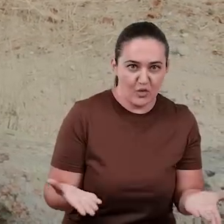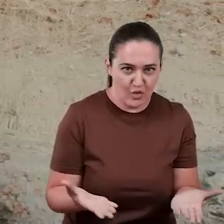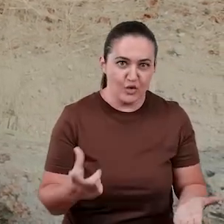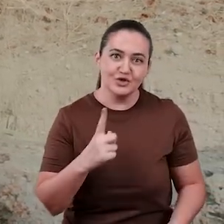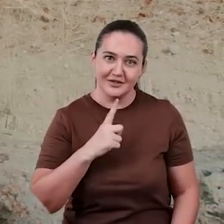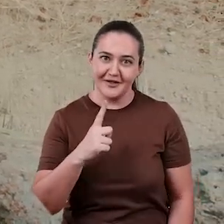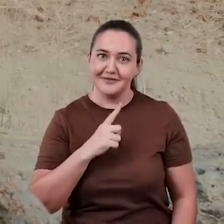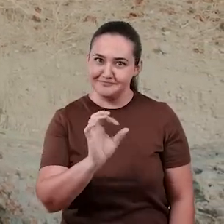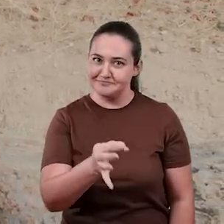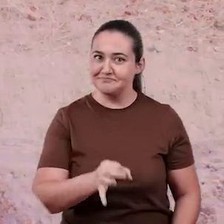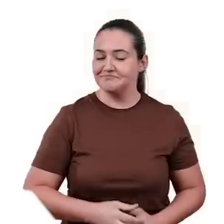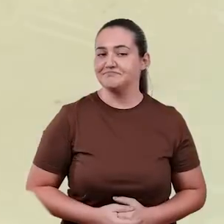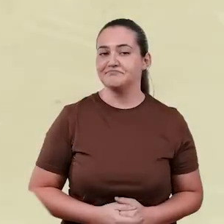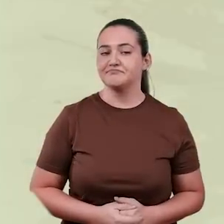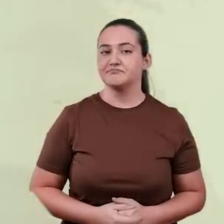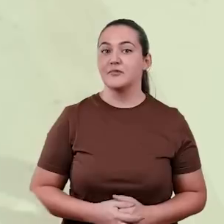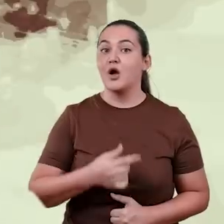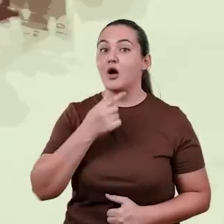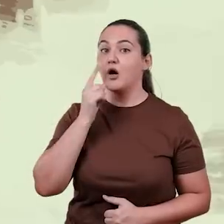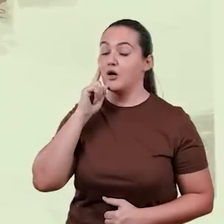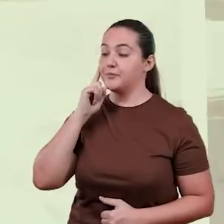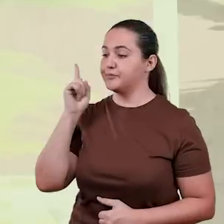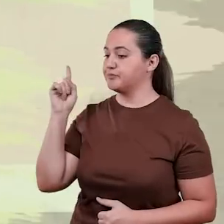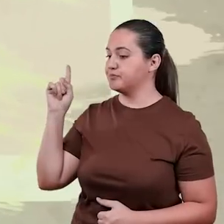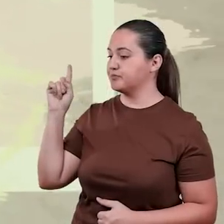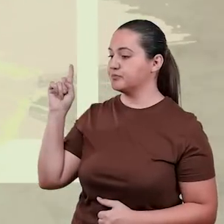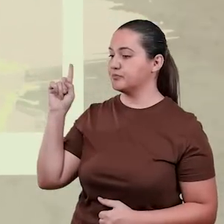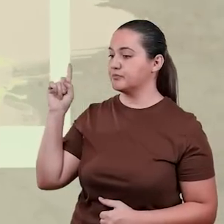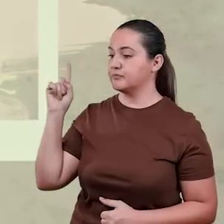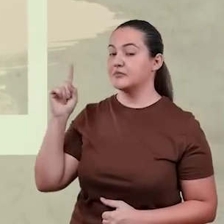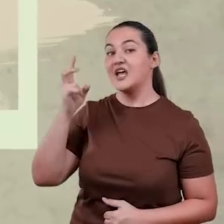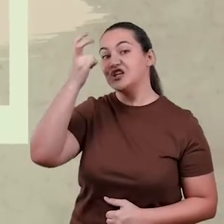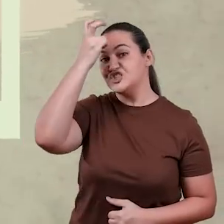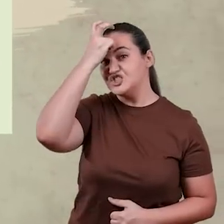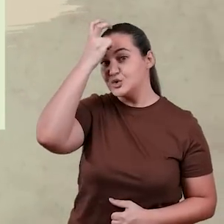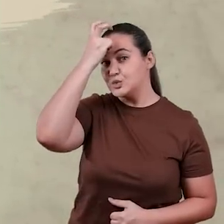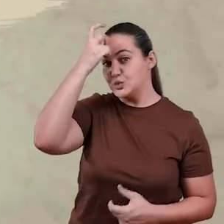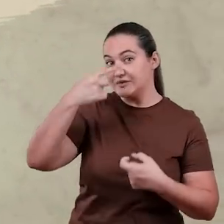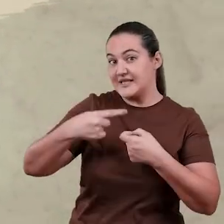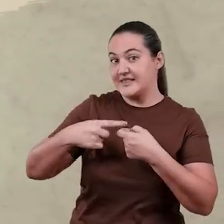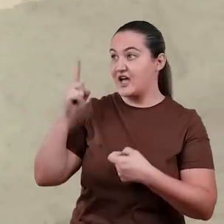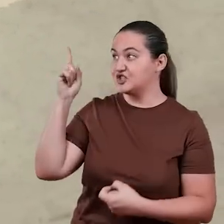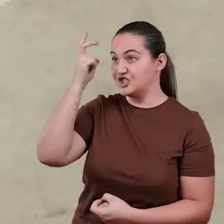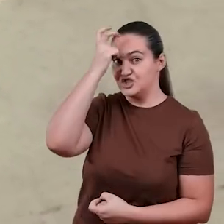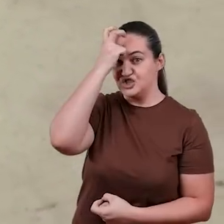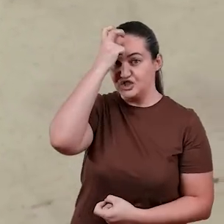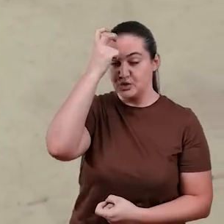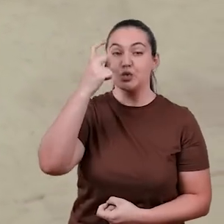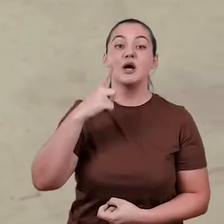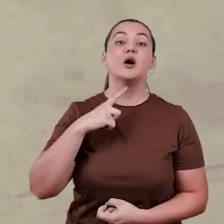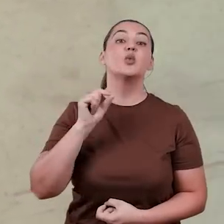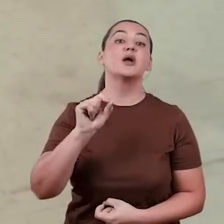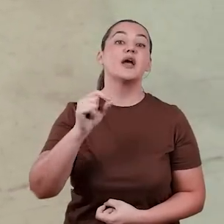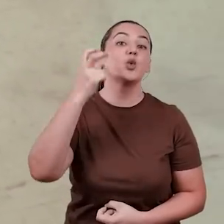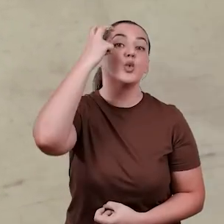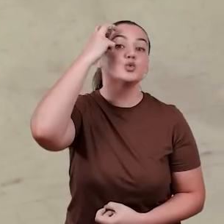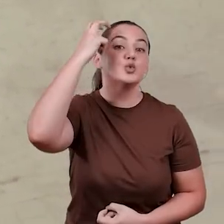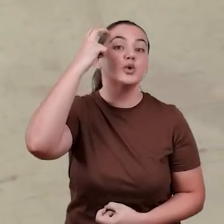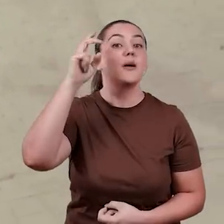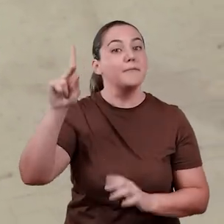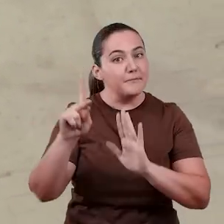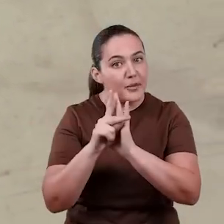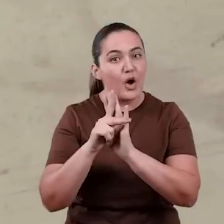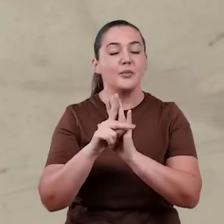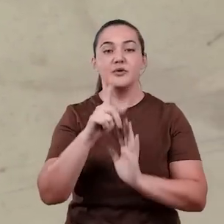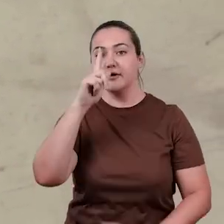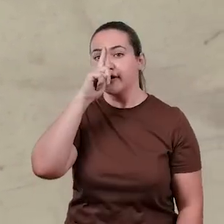pensaram. Percebeu? Alexandria, no Egito, era uma cidade dominada pela cultura grega. E até os